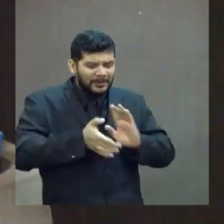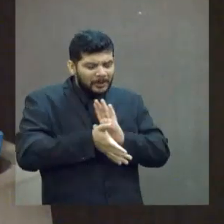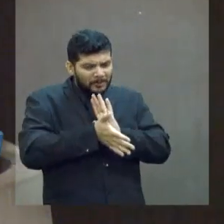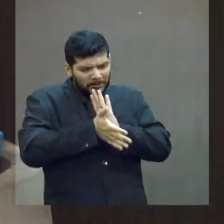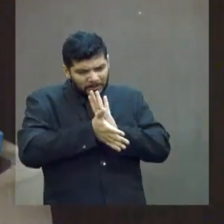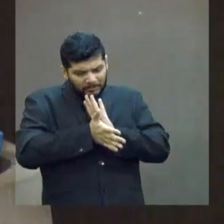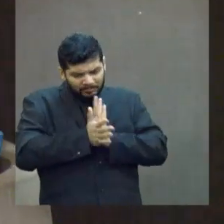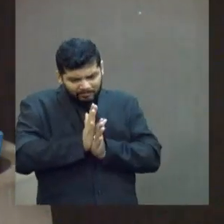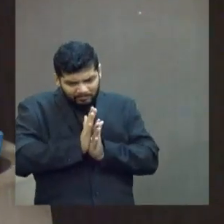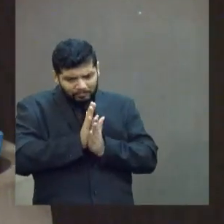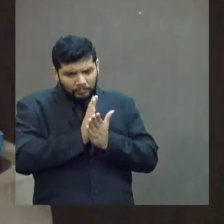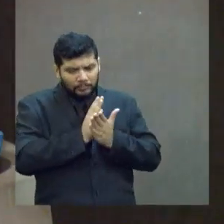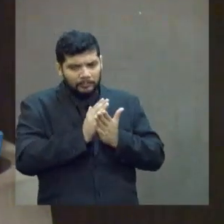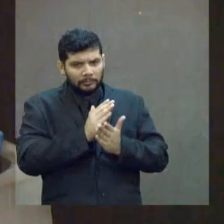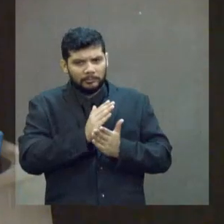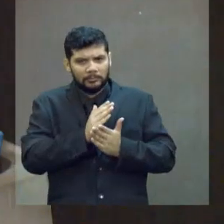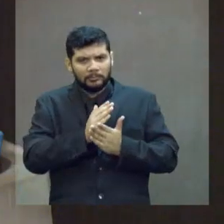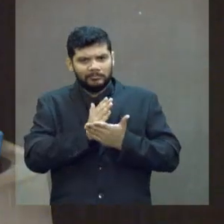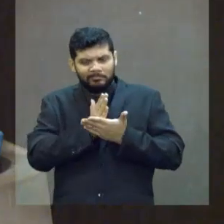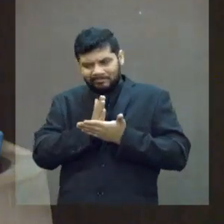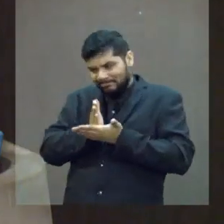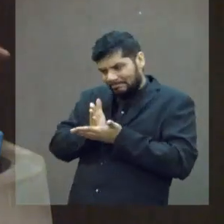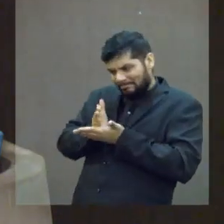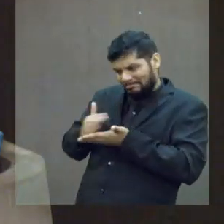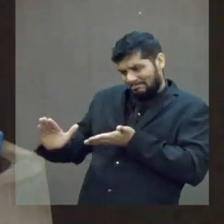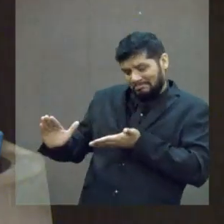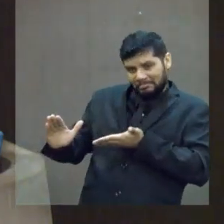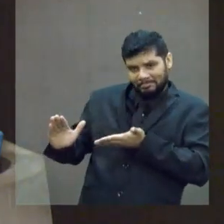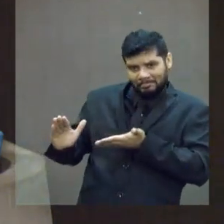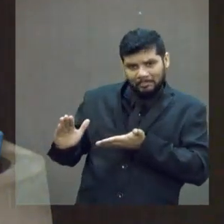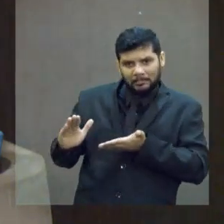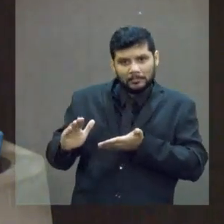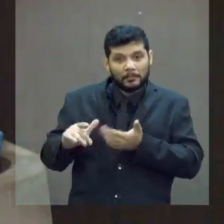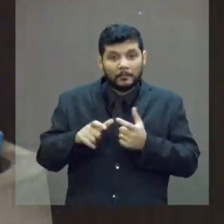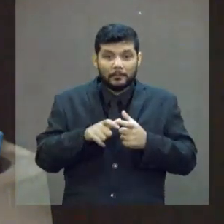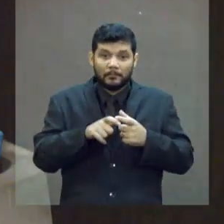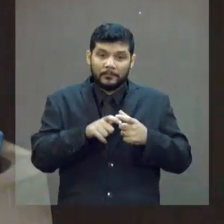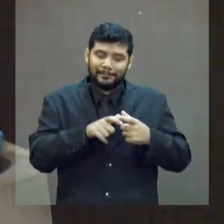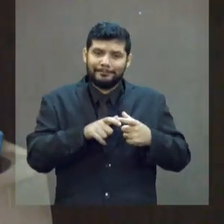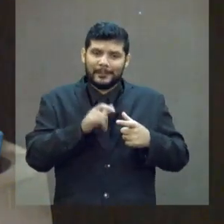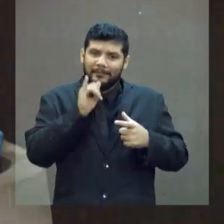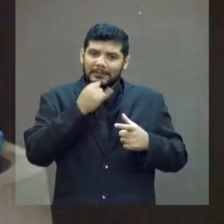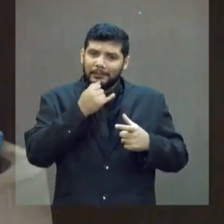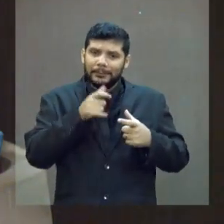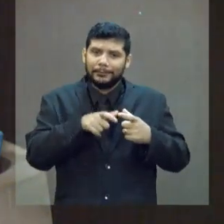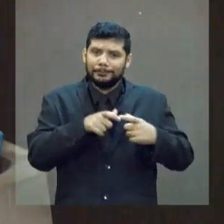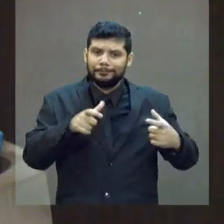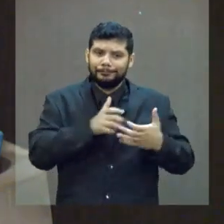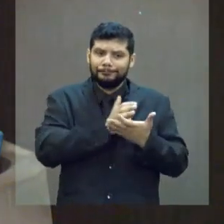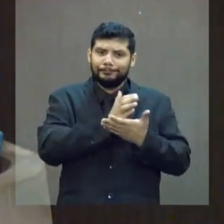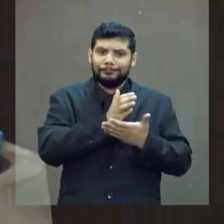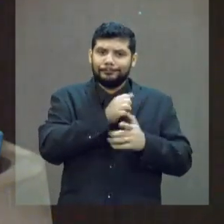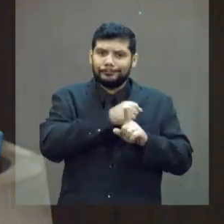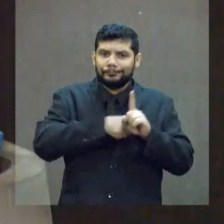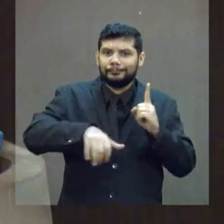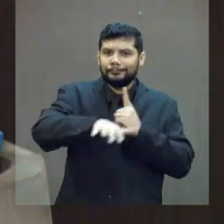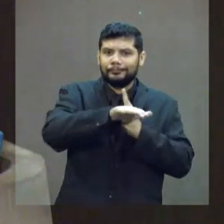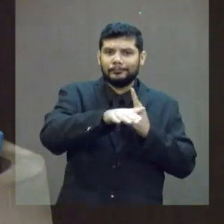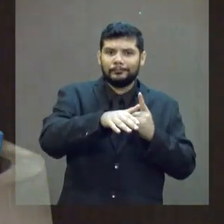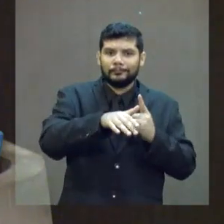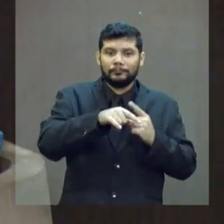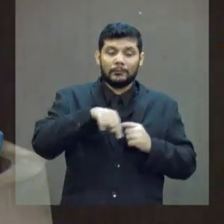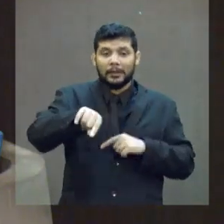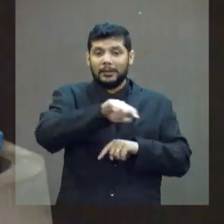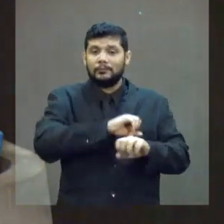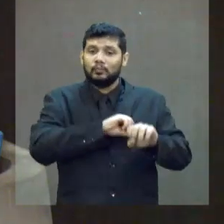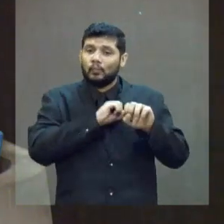deficiência porque a sociedade, uma parcela importante da sociedade que, lamentavelmente, ainda não foi